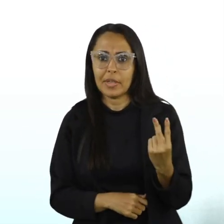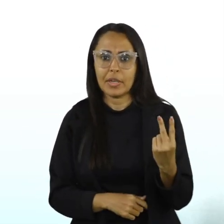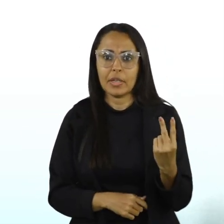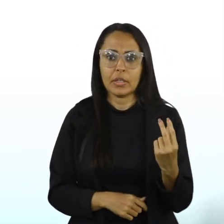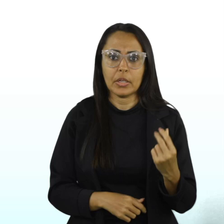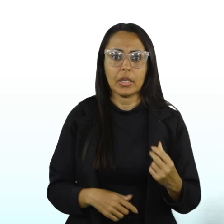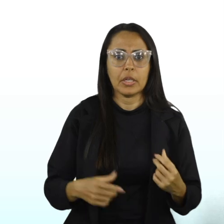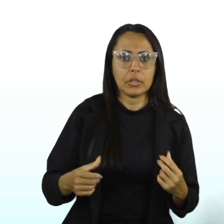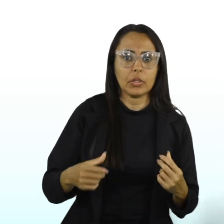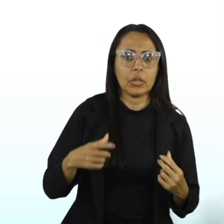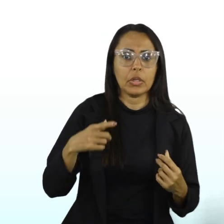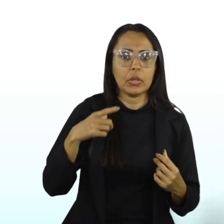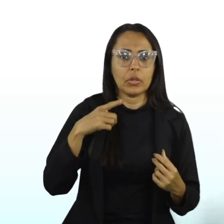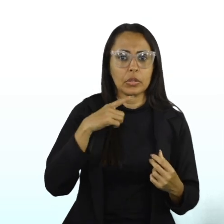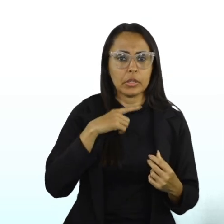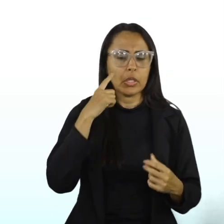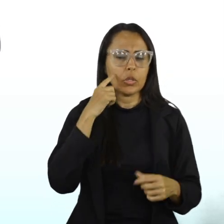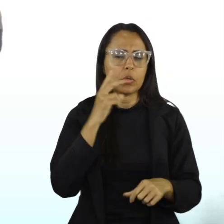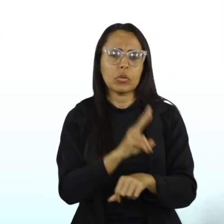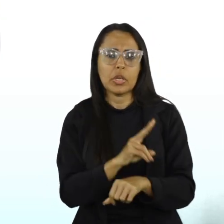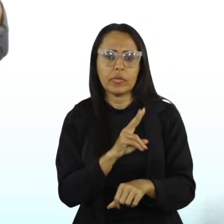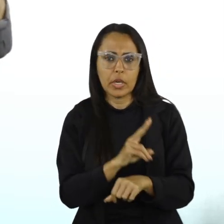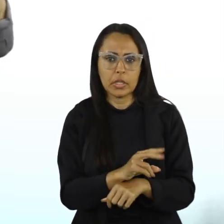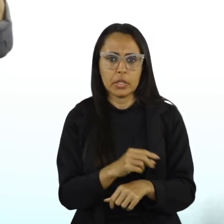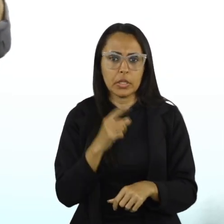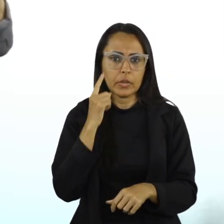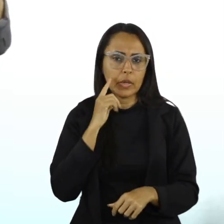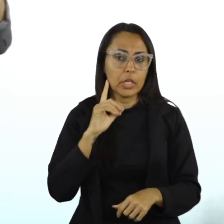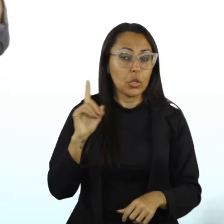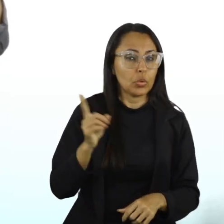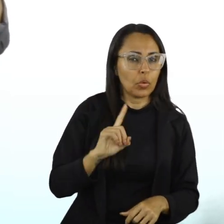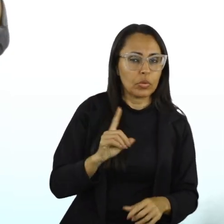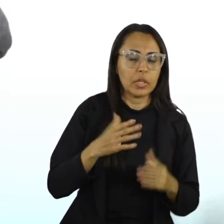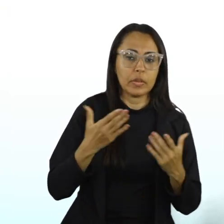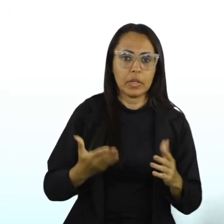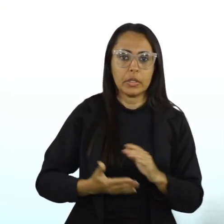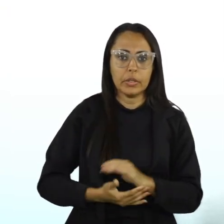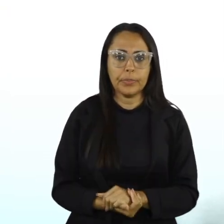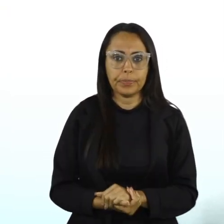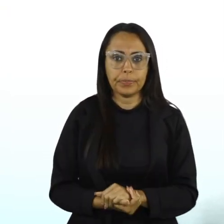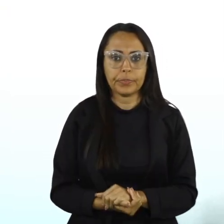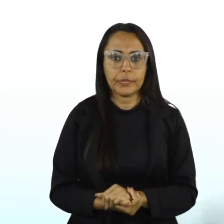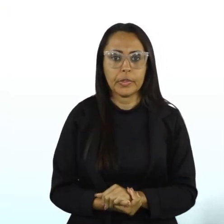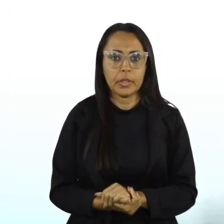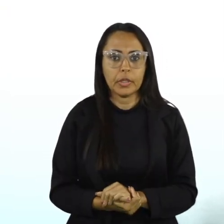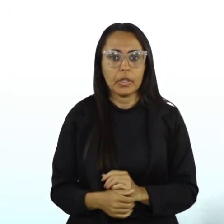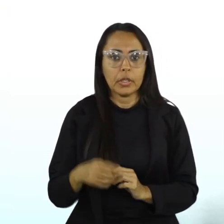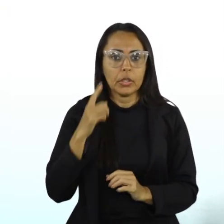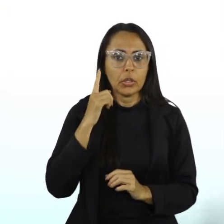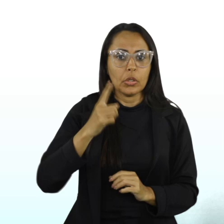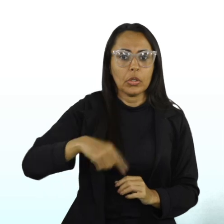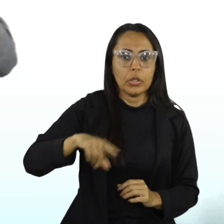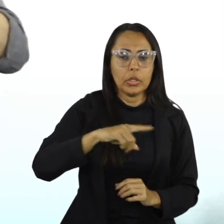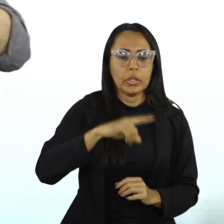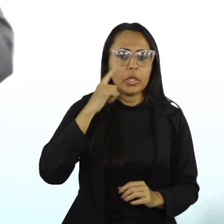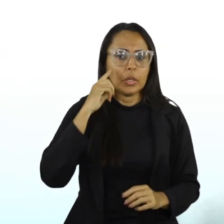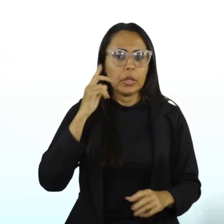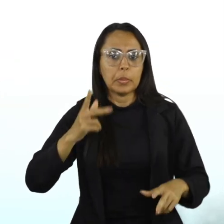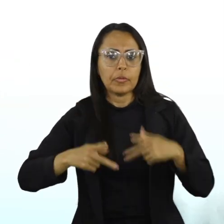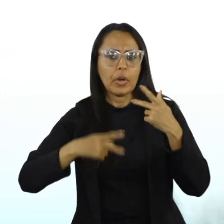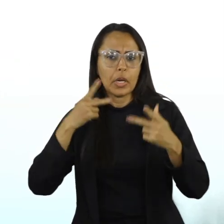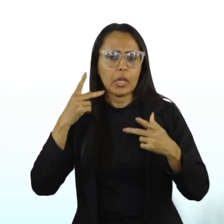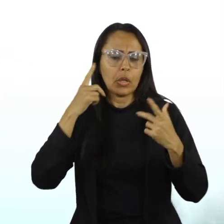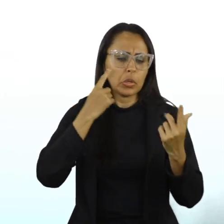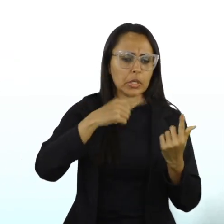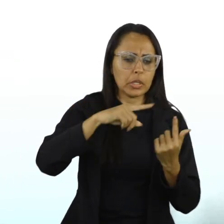podemos ter o sistema conservativo e o sistema não conservativo. Nos sistemas conservativos, nós estamos falando daquele tipo